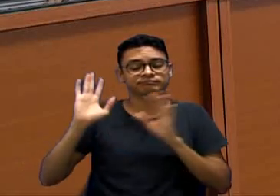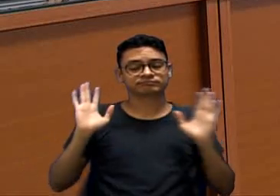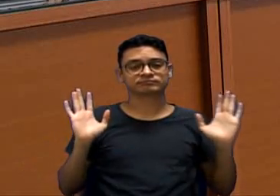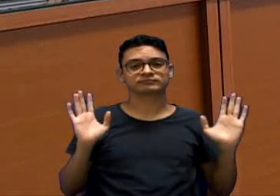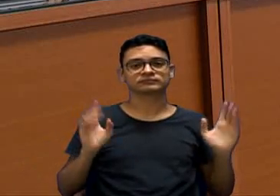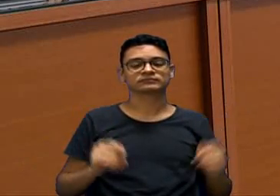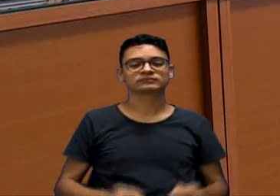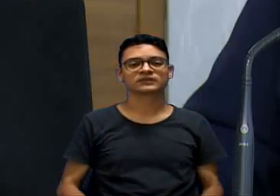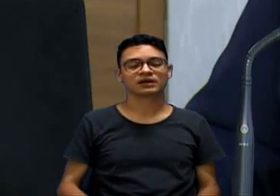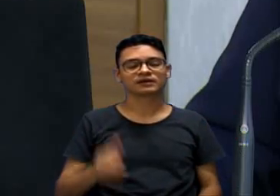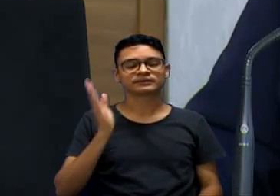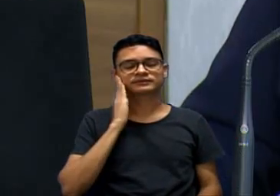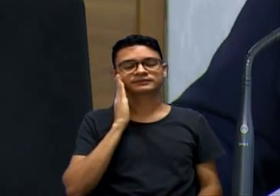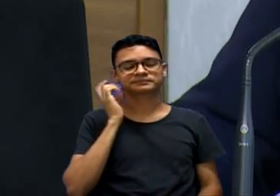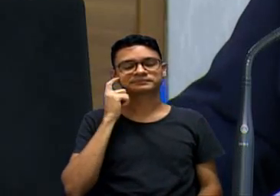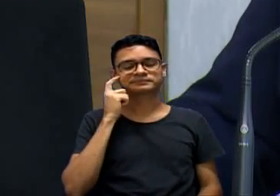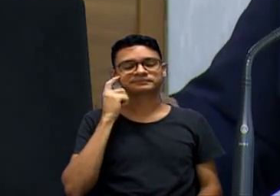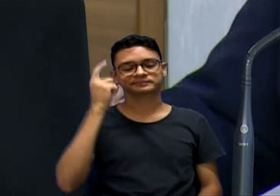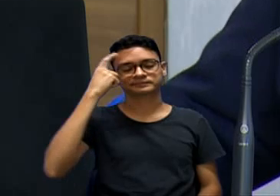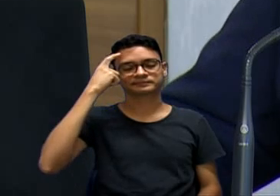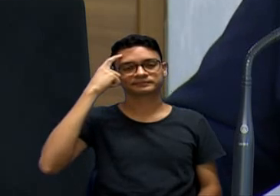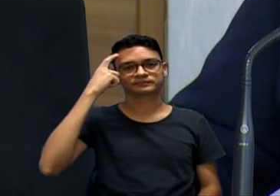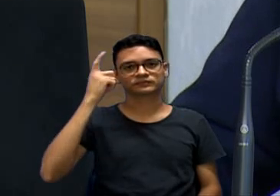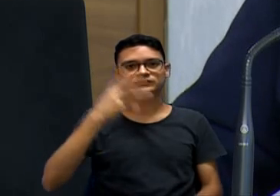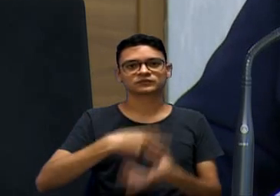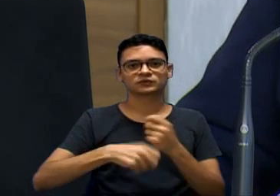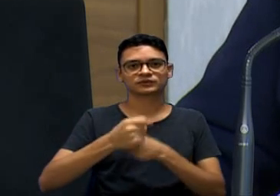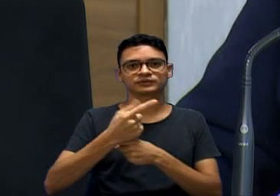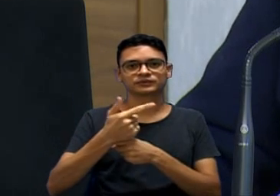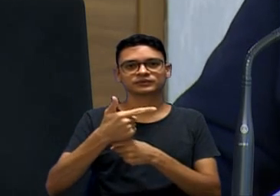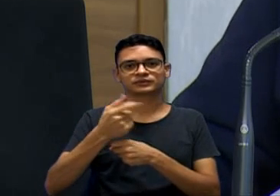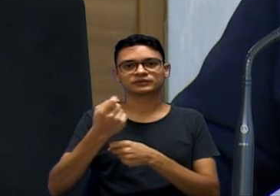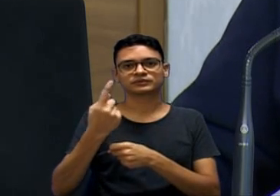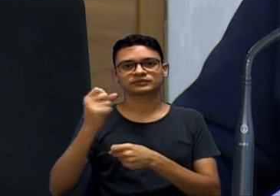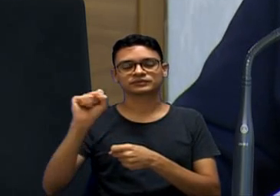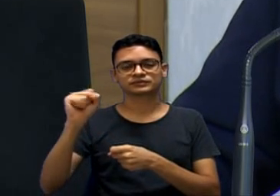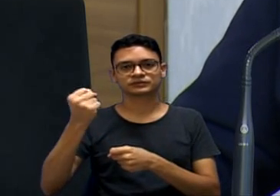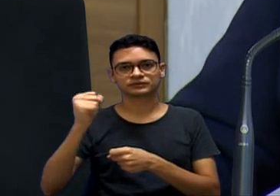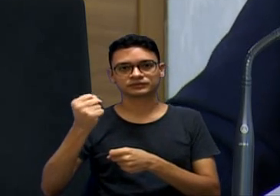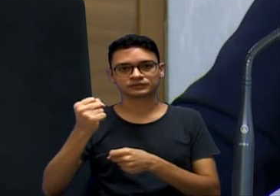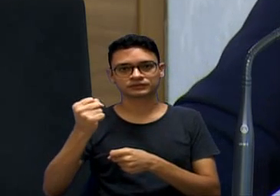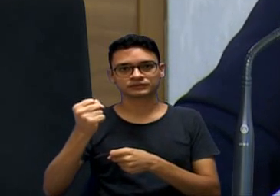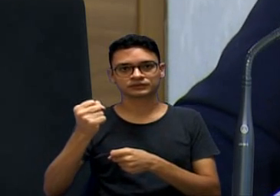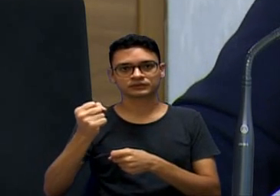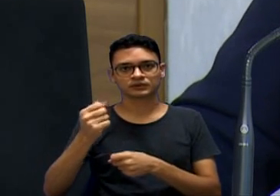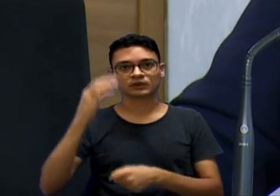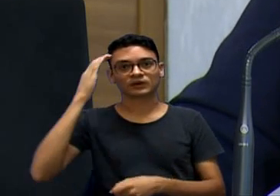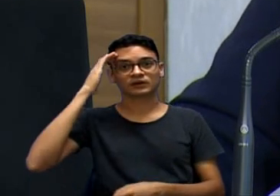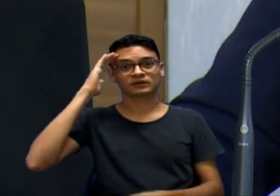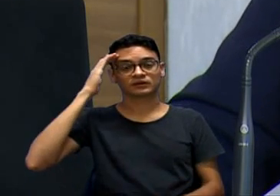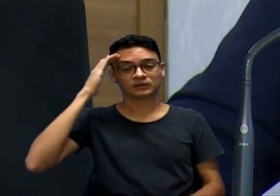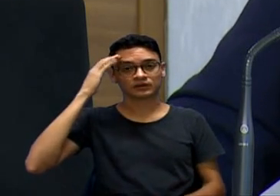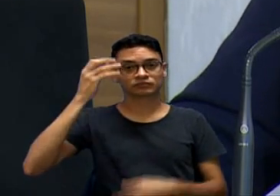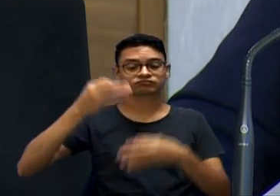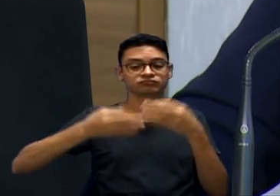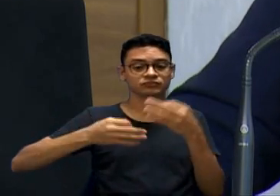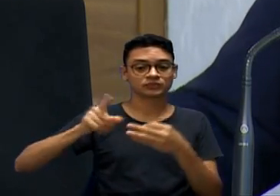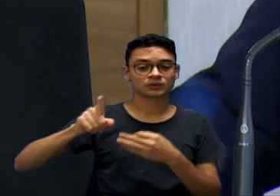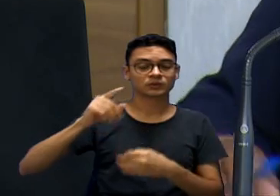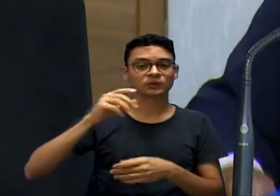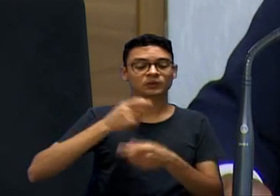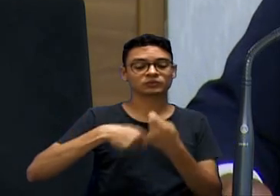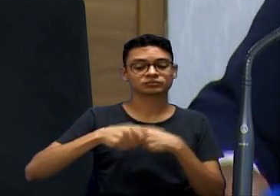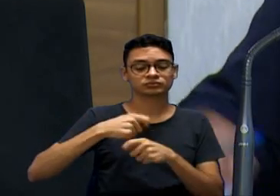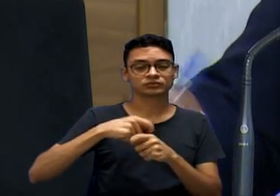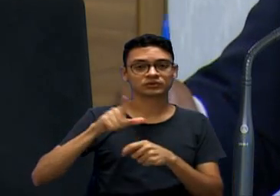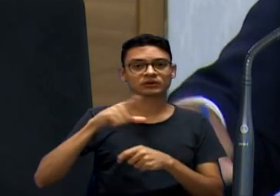É aprovação de conta do ano de 2018. Sim, é sim. Pelo entendimento do Tribunal de Contas, e a só